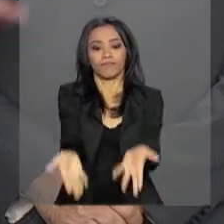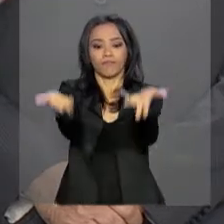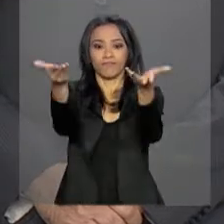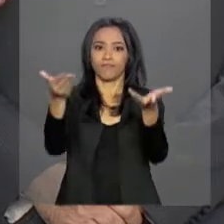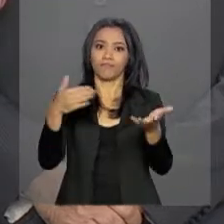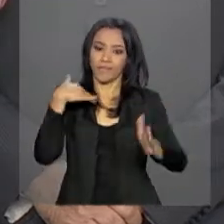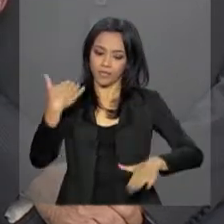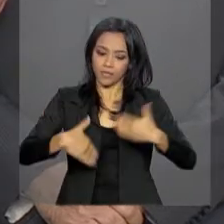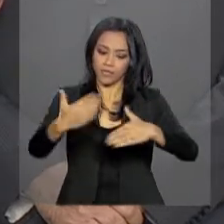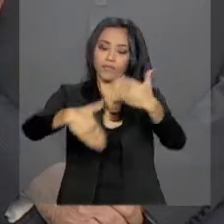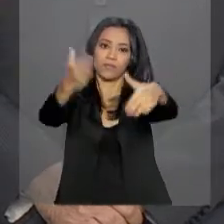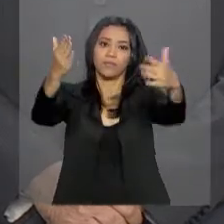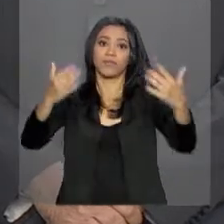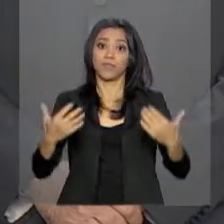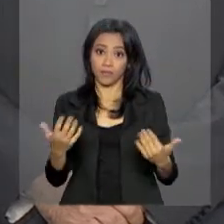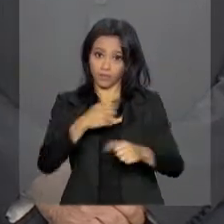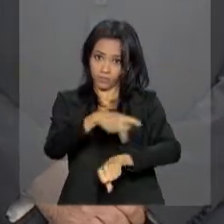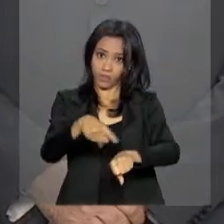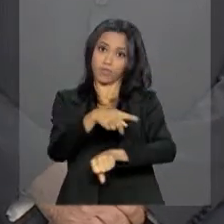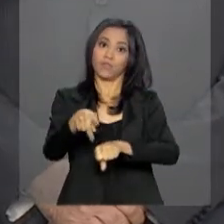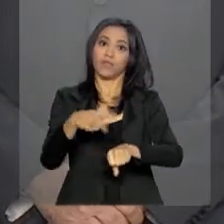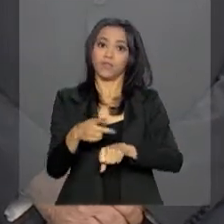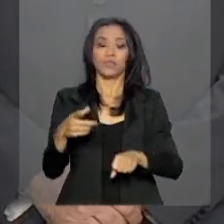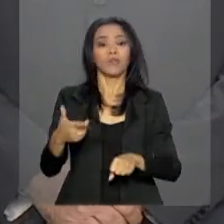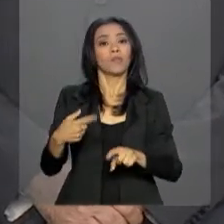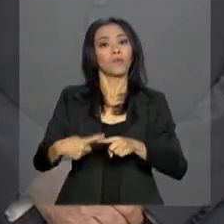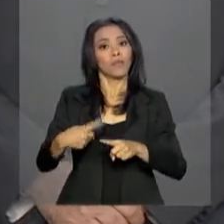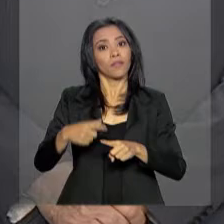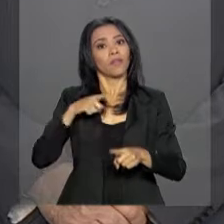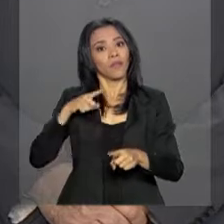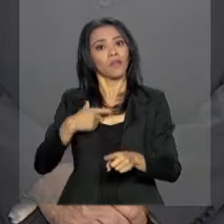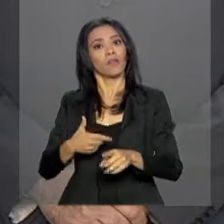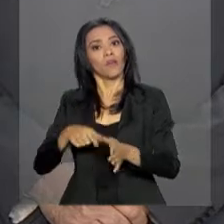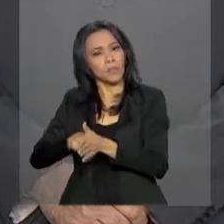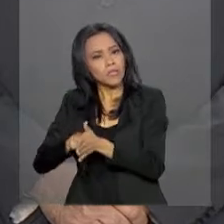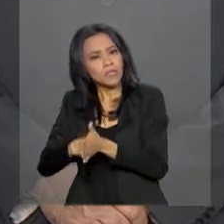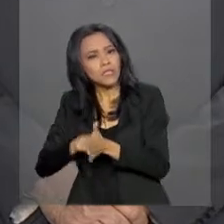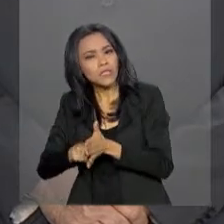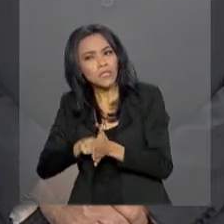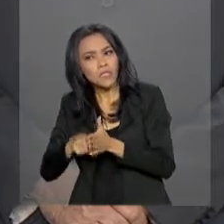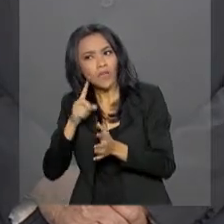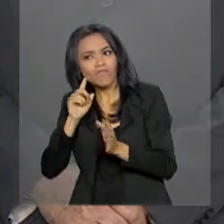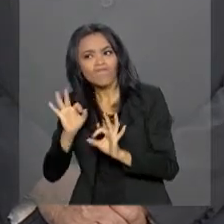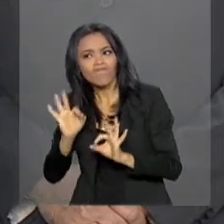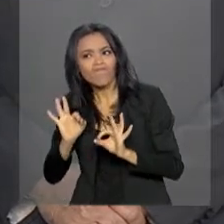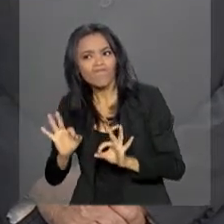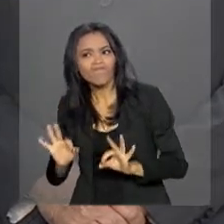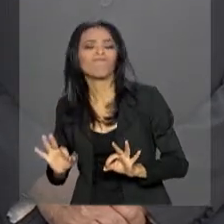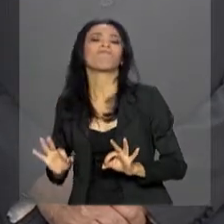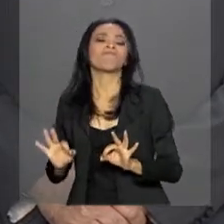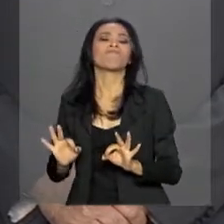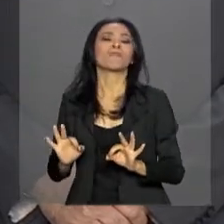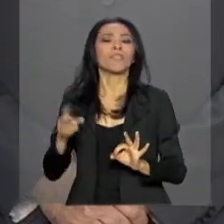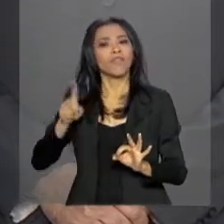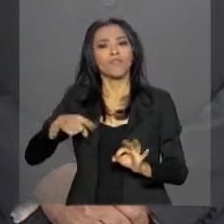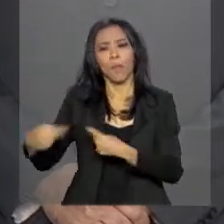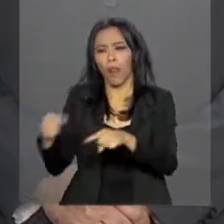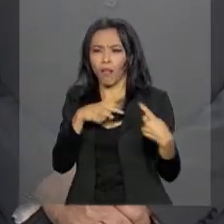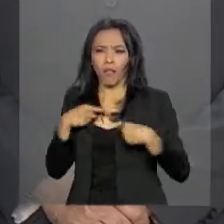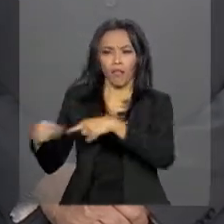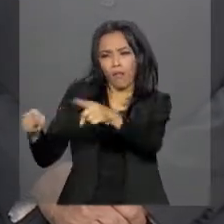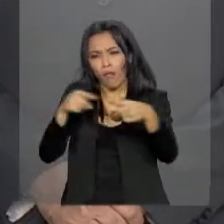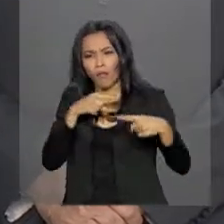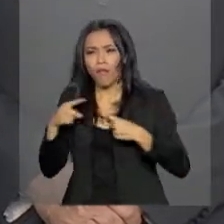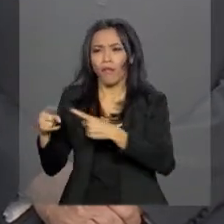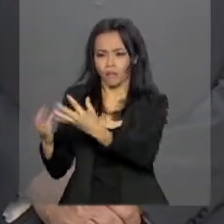até porque neste particular há uma pesquisa e desenvolvimento, especialmente. Eu vi que foi a tônica de todas as discussões